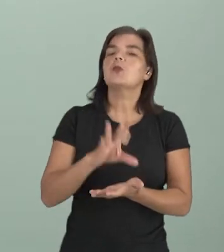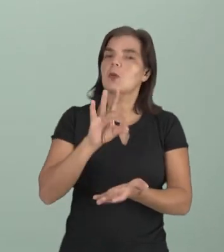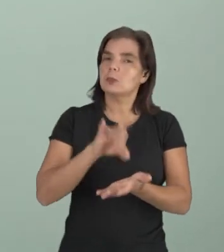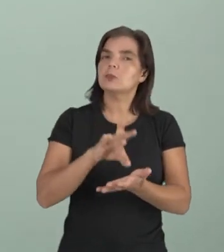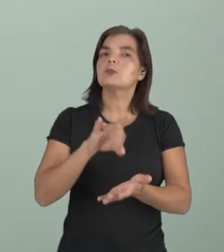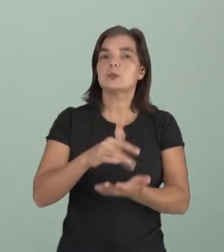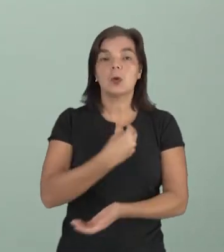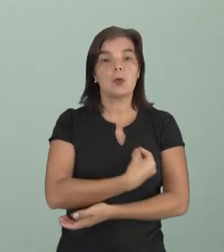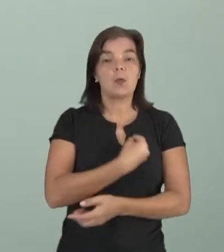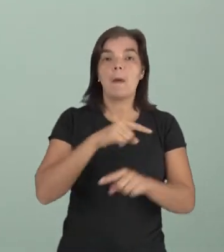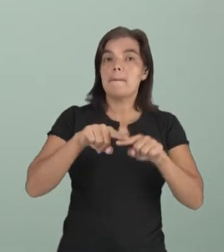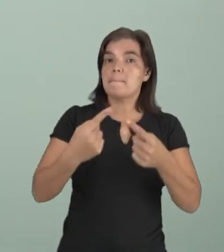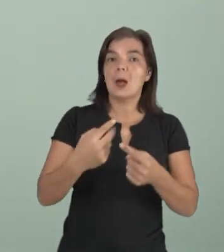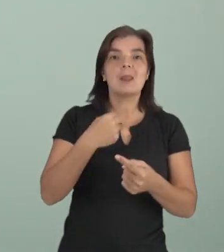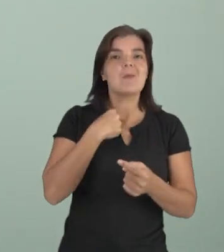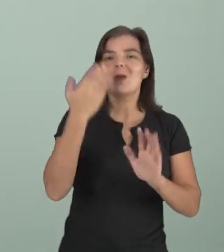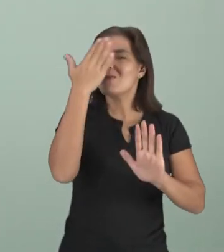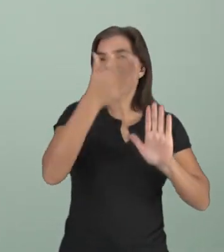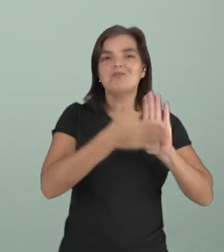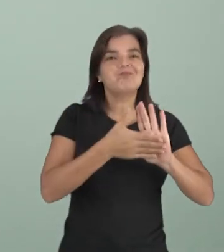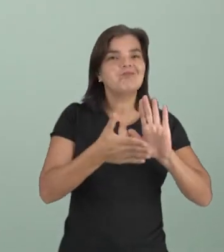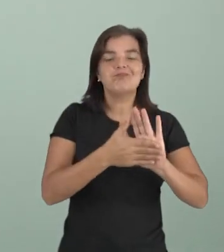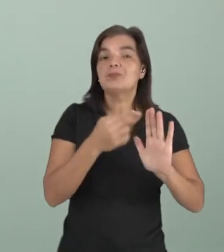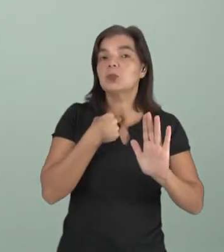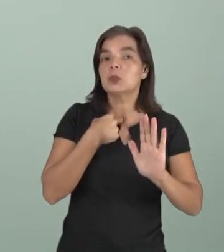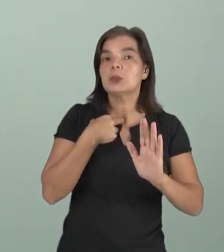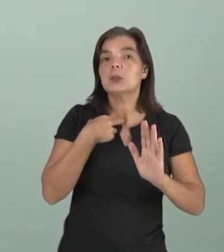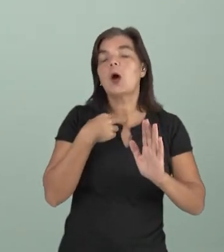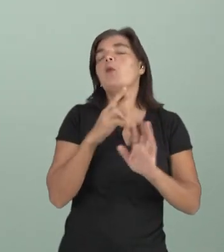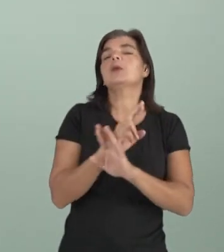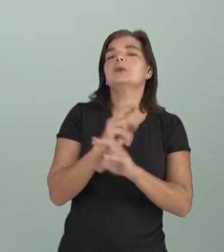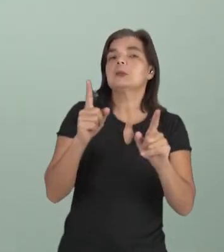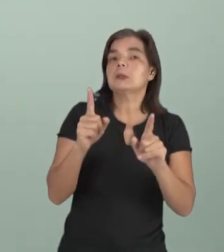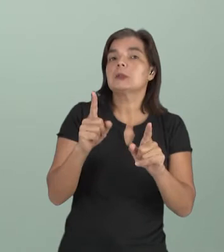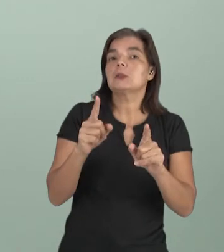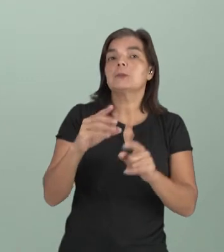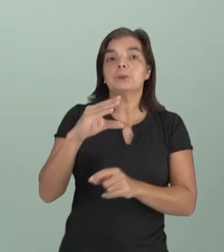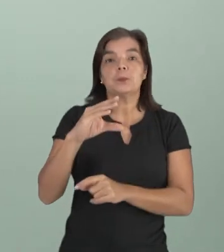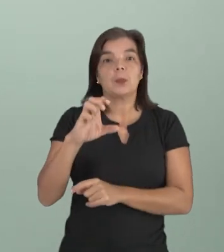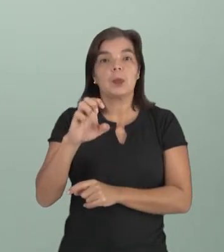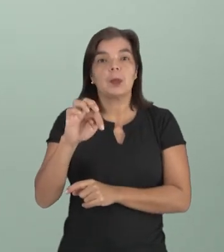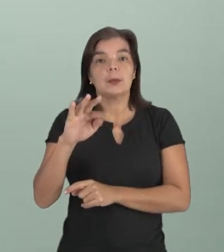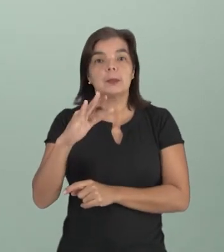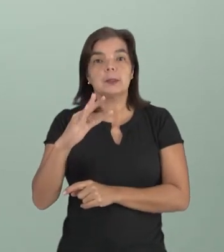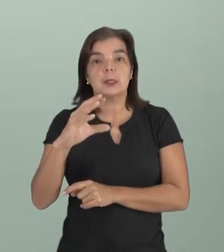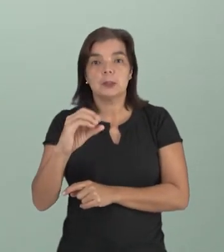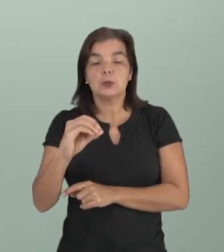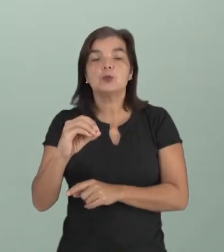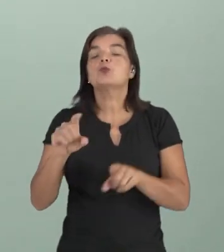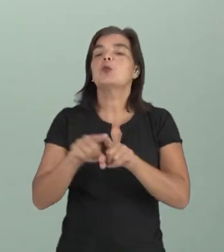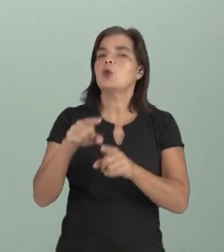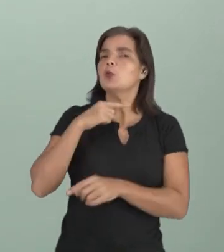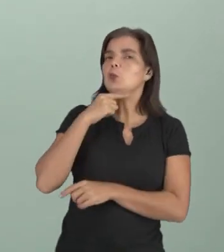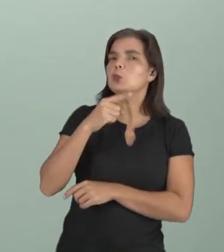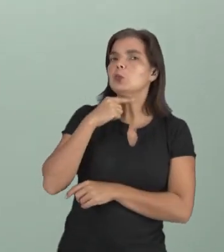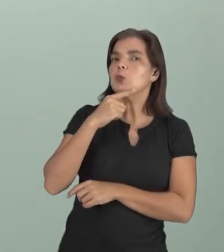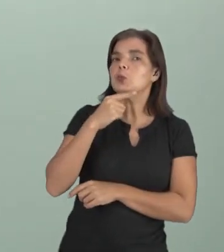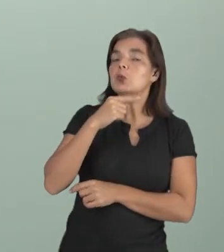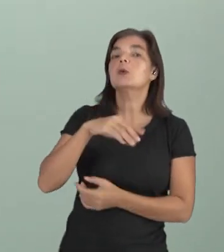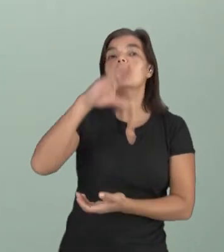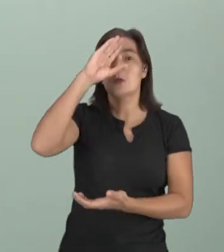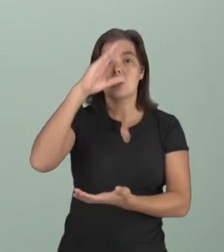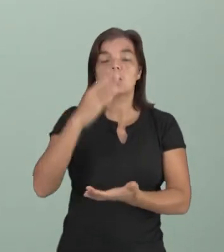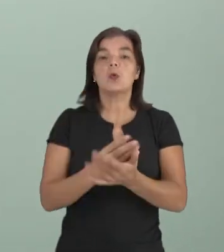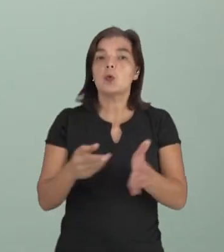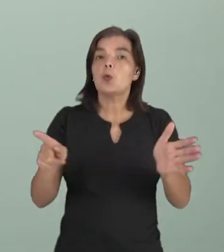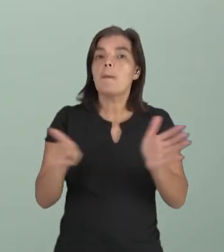a existência de Deus, mas ele também não pode provar. Então, essa contradição. Então, o cético, ele se coloca na dúvida e ele